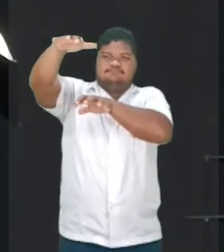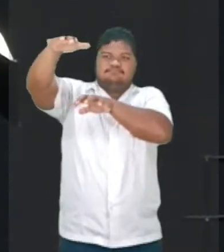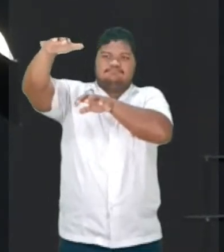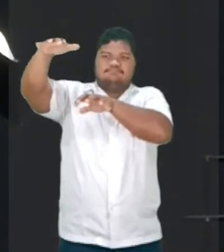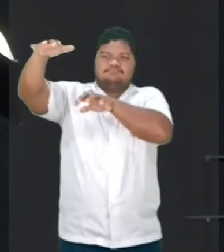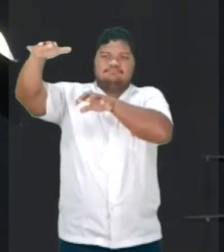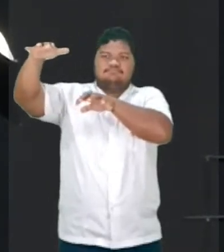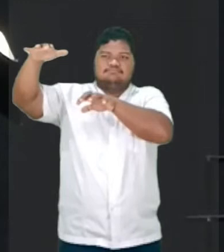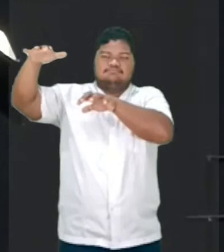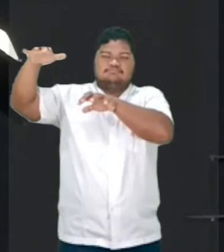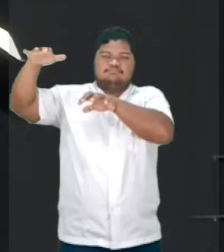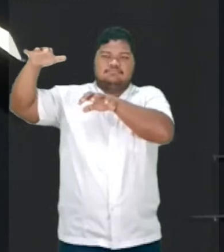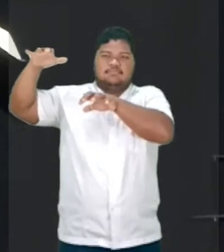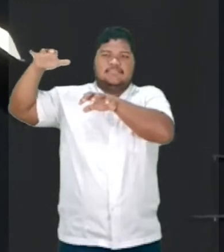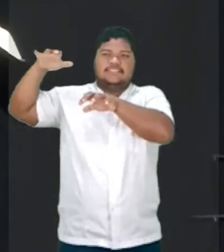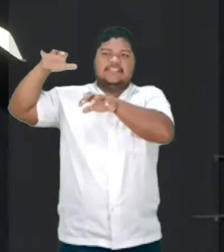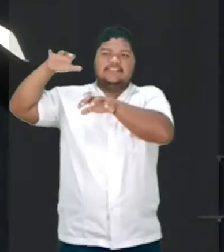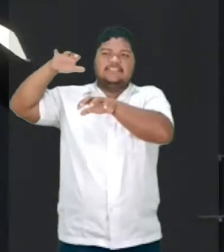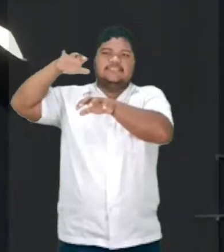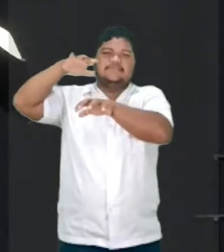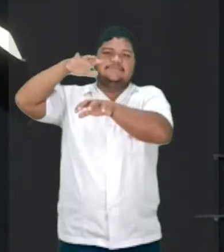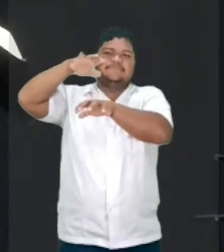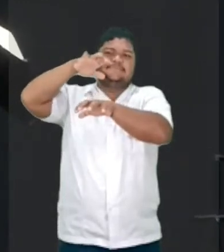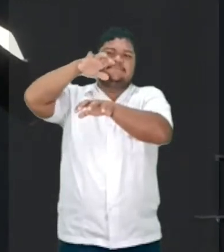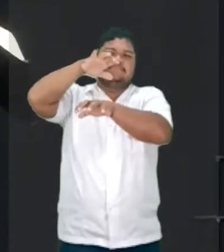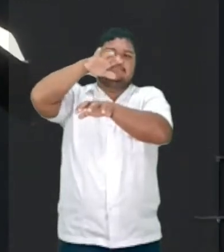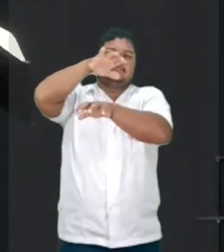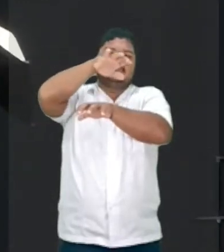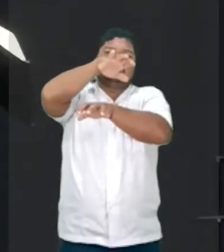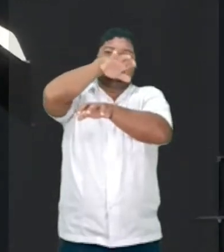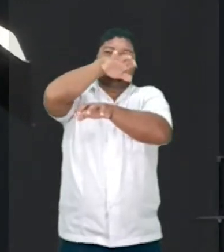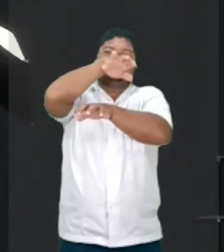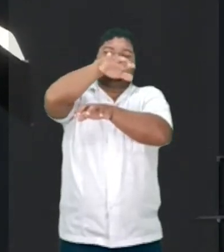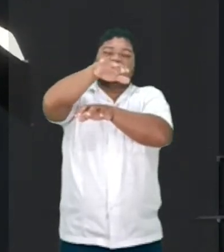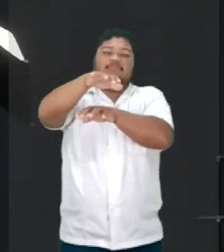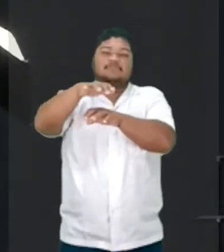Ele provou que o William Sitter estava certo, só que foi além.